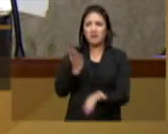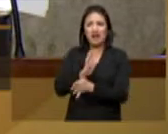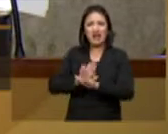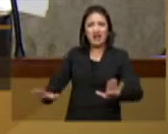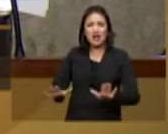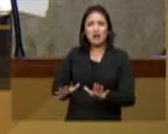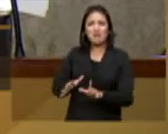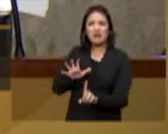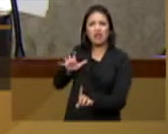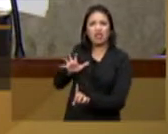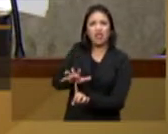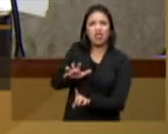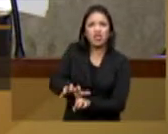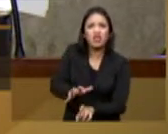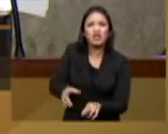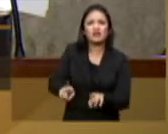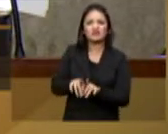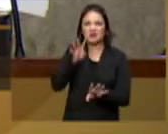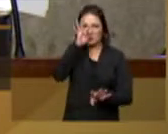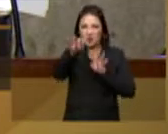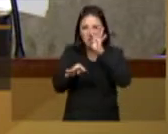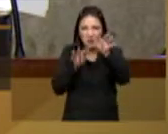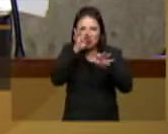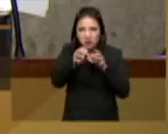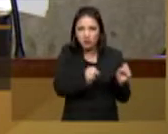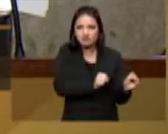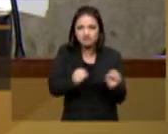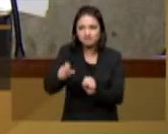poder. Também neste ano de